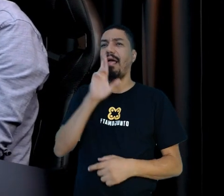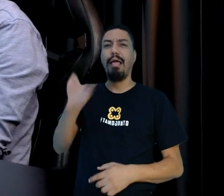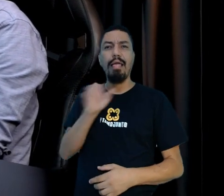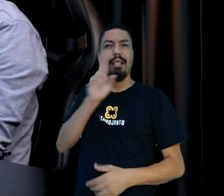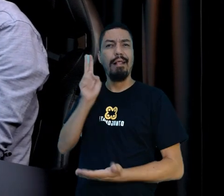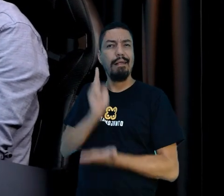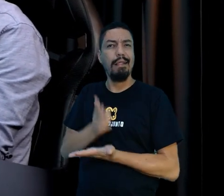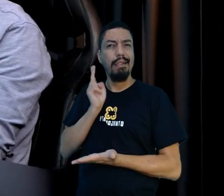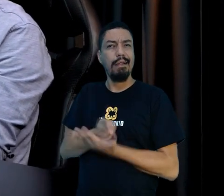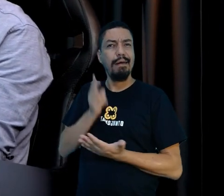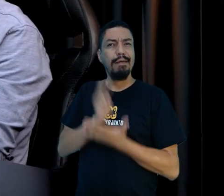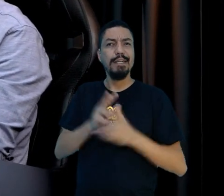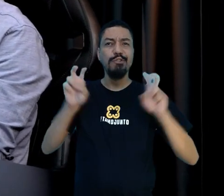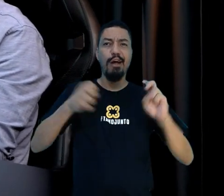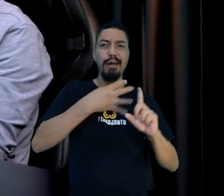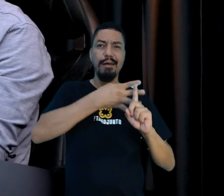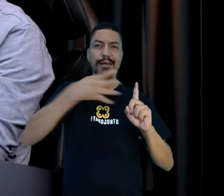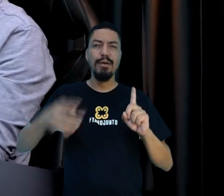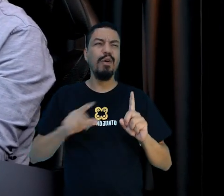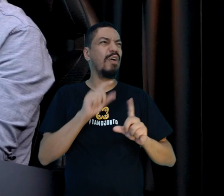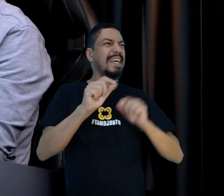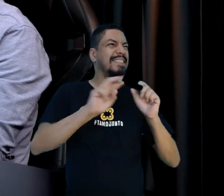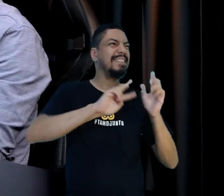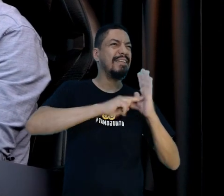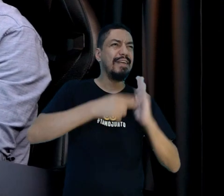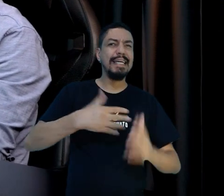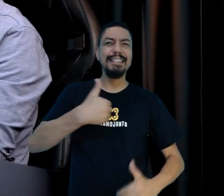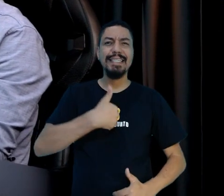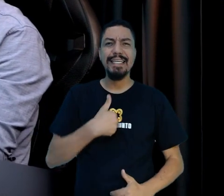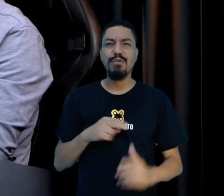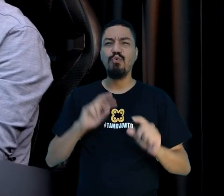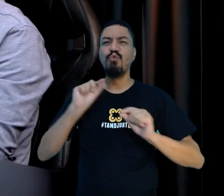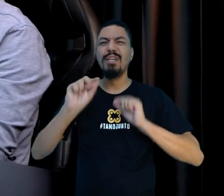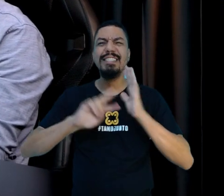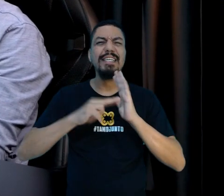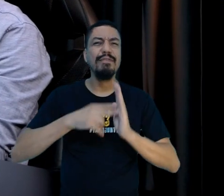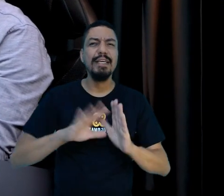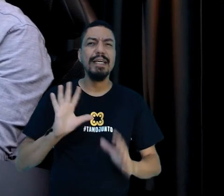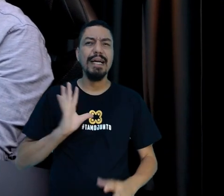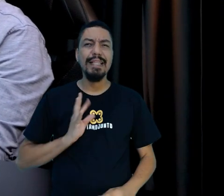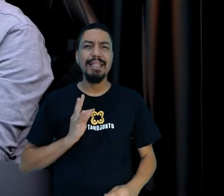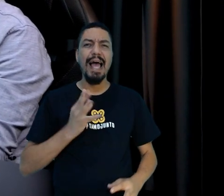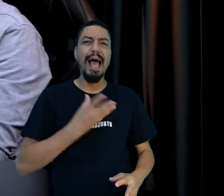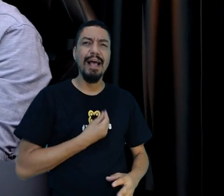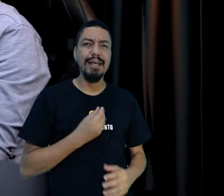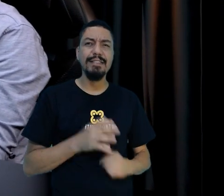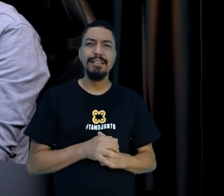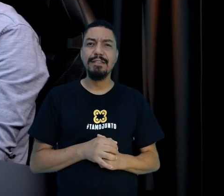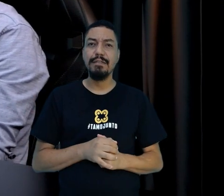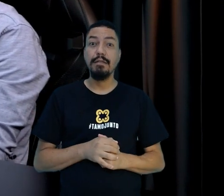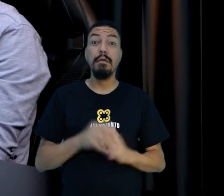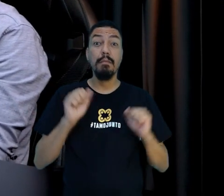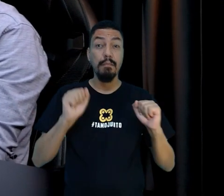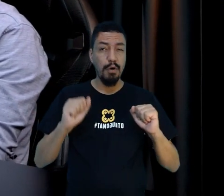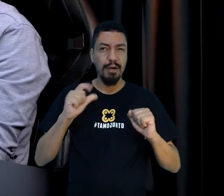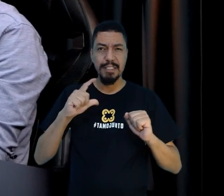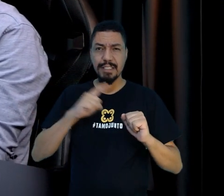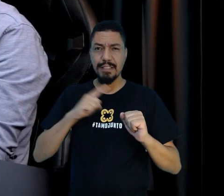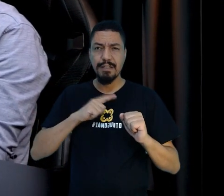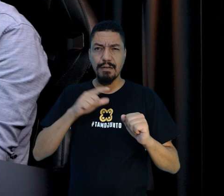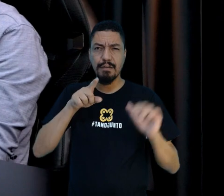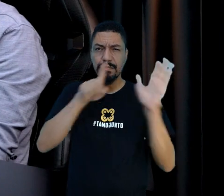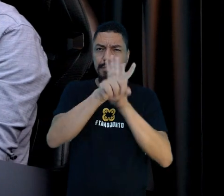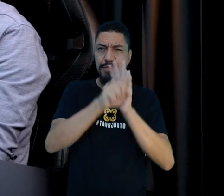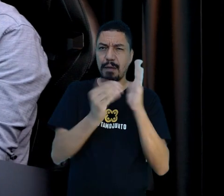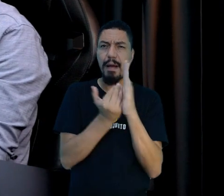ficar respondendo questões, por exemplo, o que é cis? O que é trans? Perfeito. Ai, mas a violência pode ser muito maior ainda,